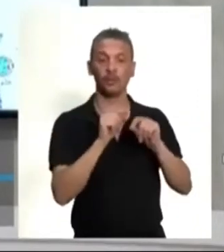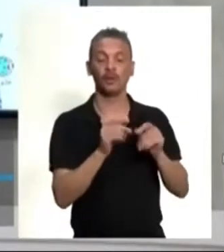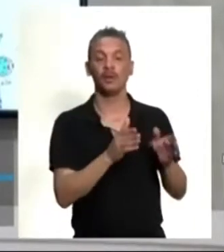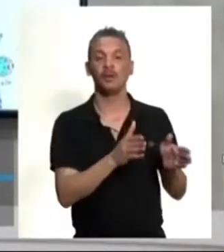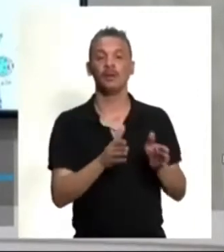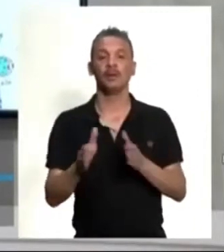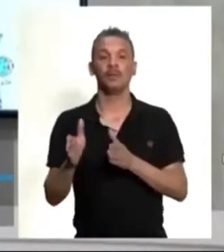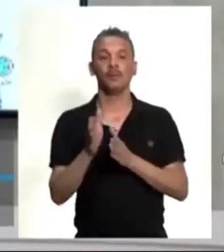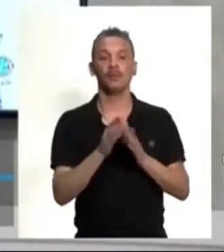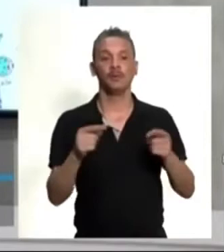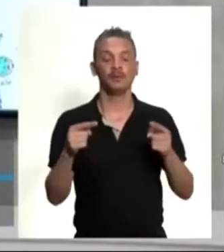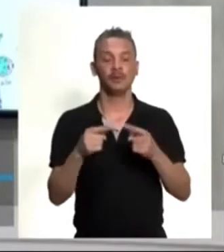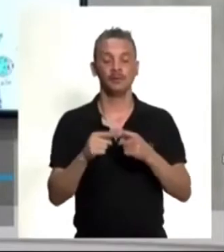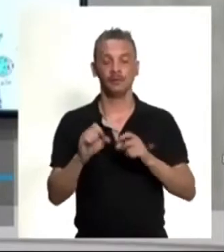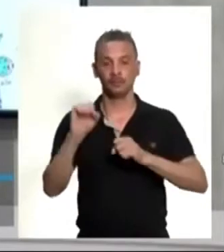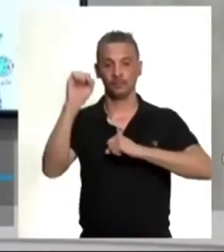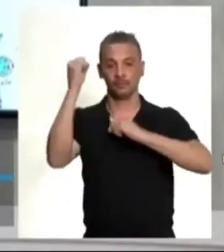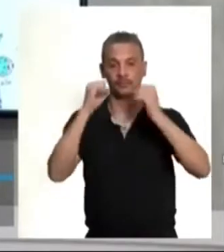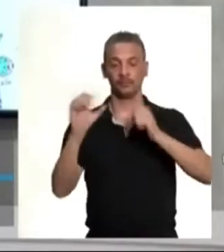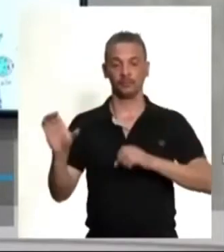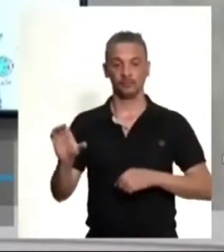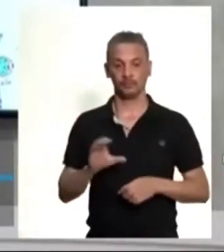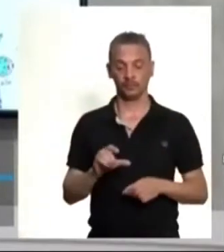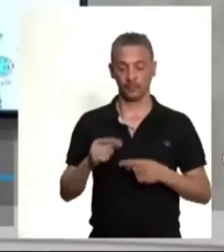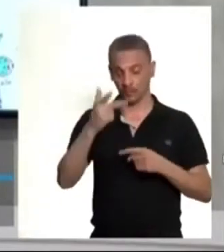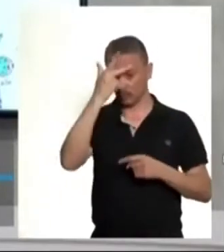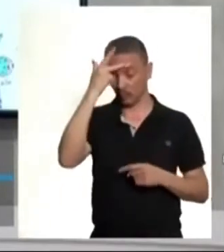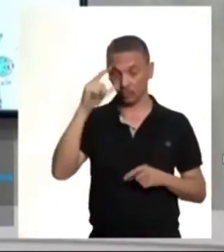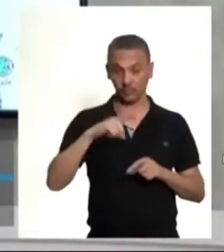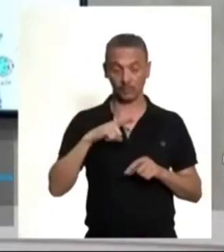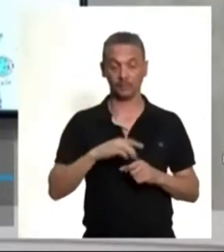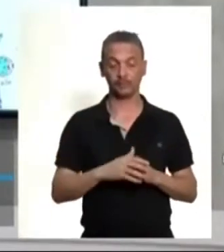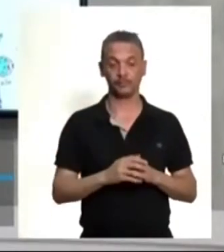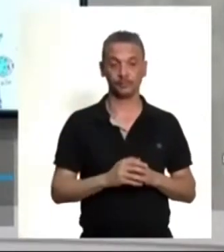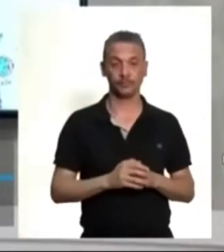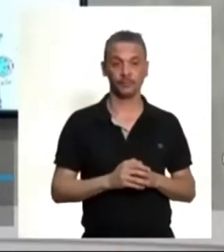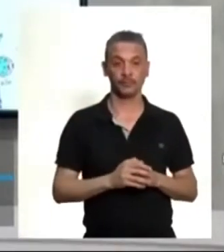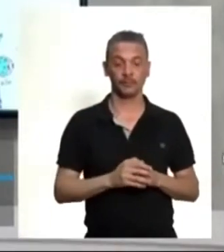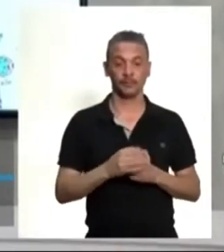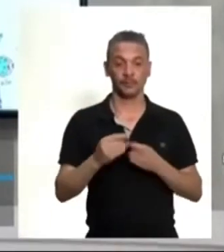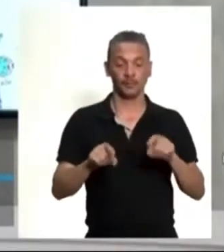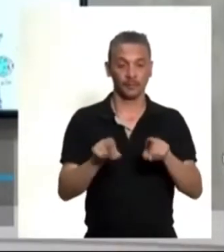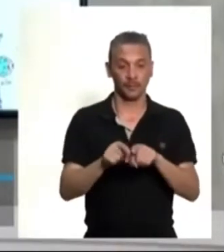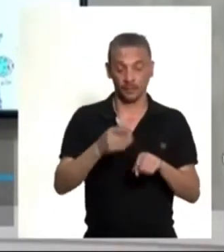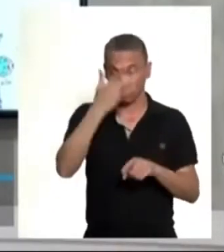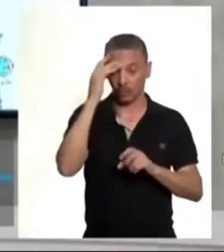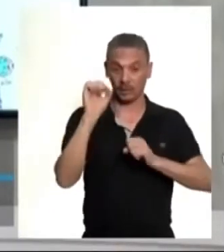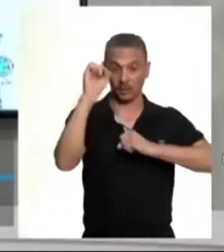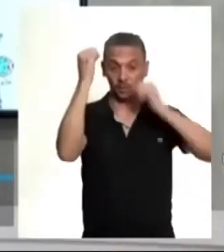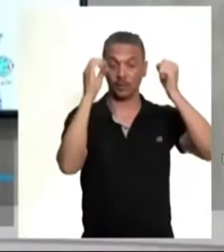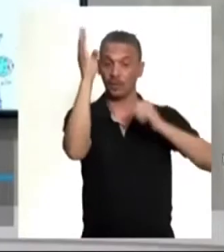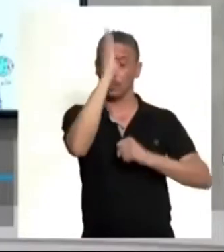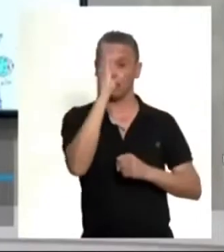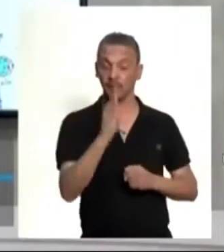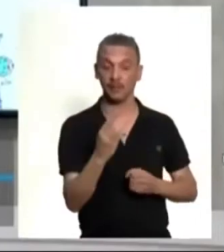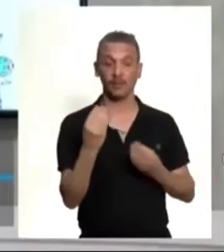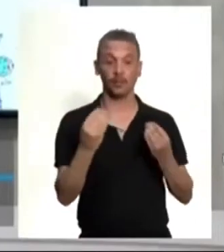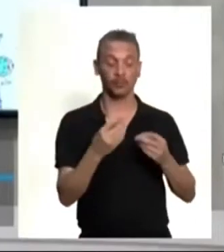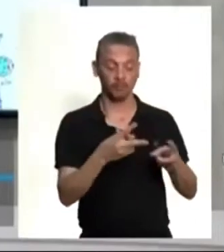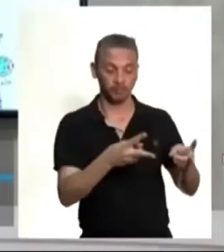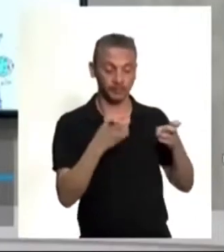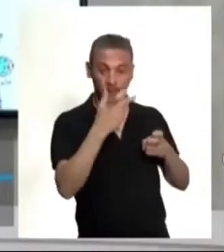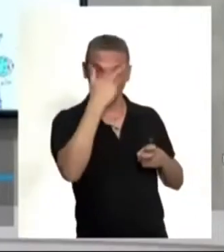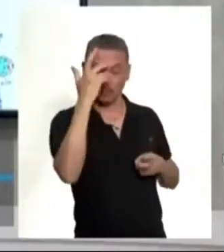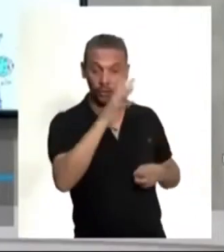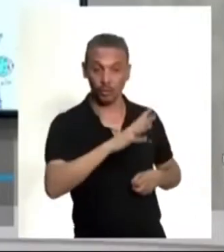processo em que as indústrias atraem mão de obra do campo. A implantação de indústrias nas cidades brasileiras que atraiu muitas pessoas